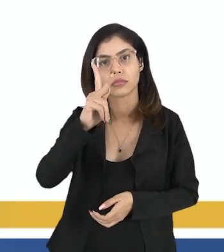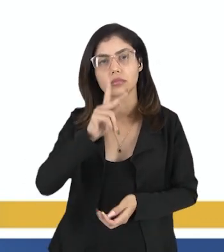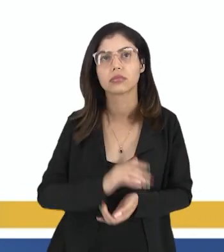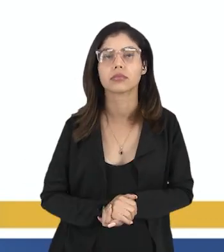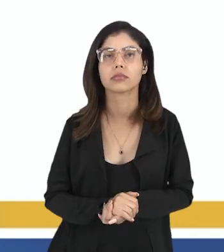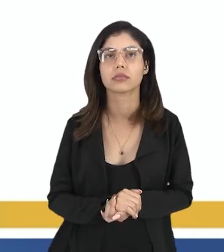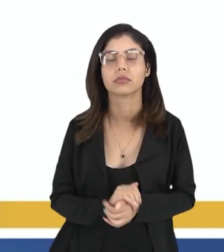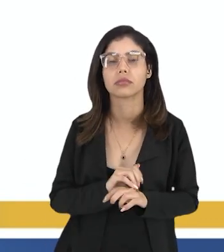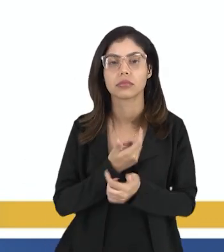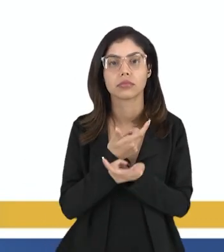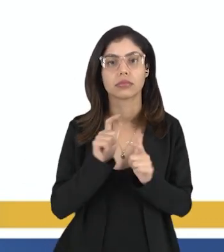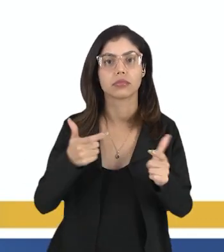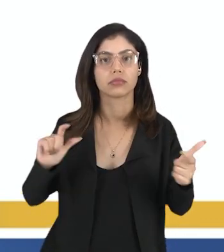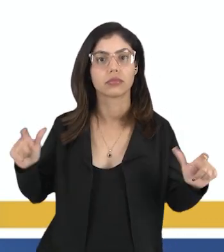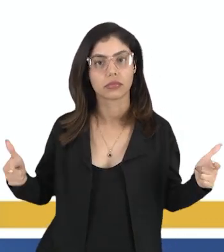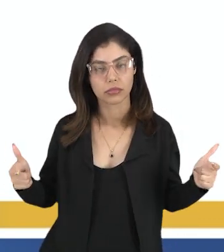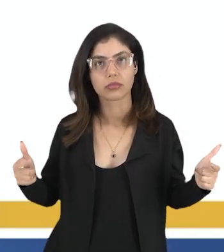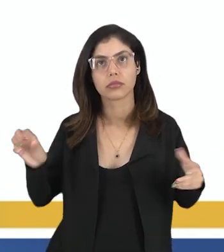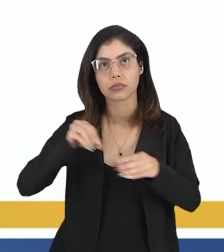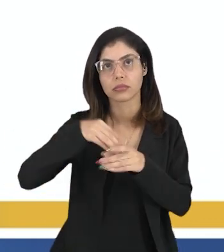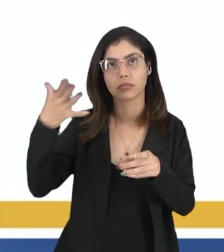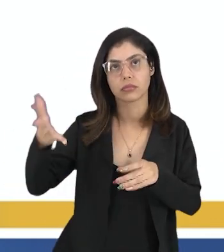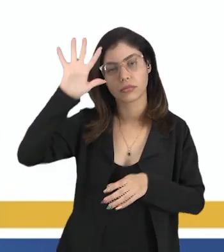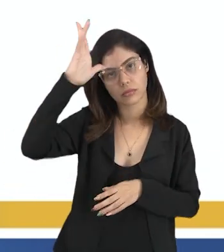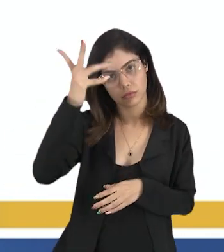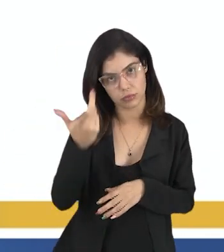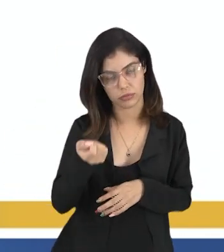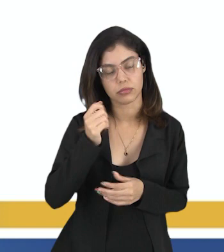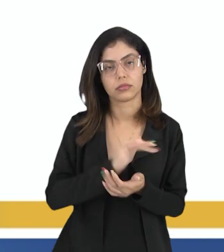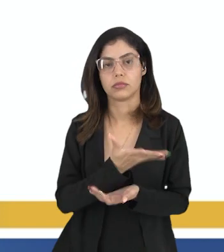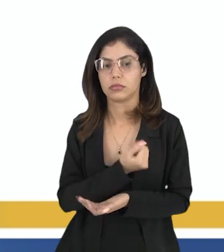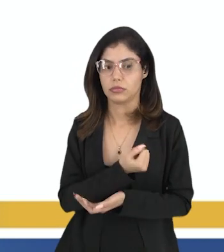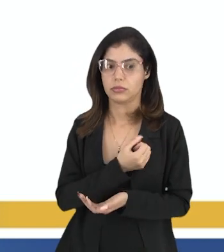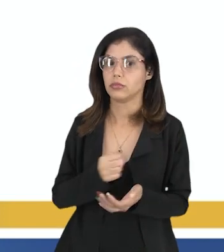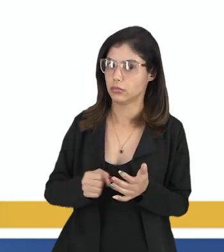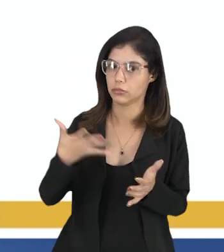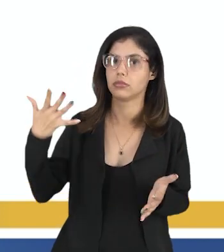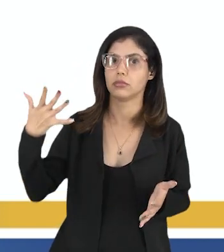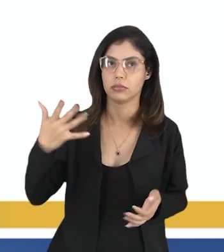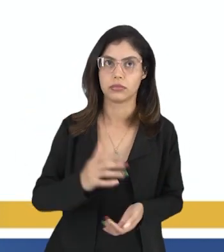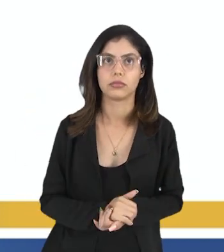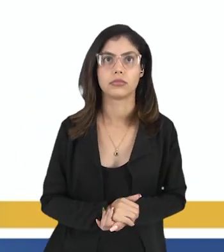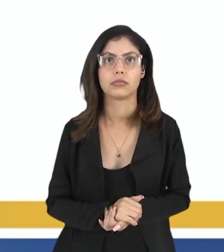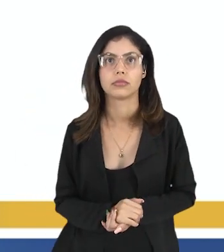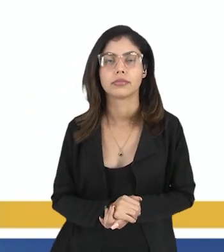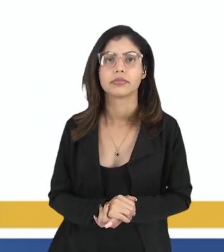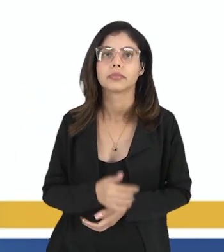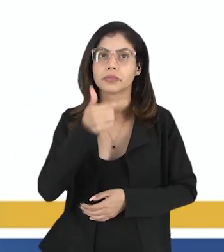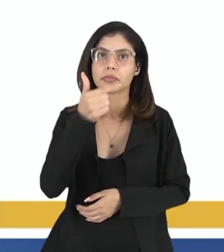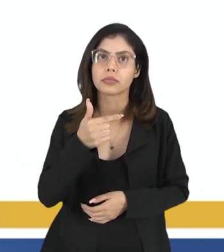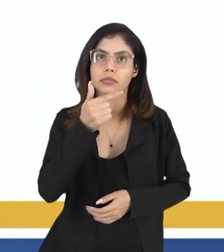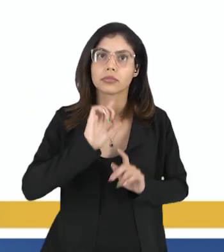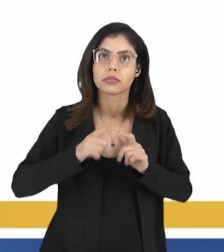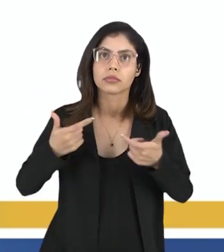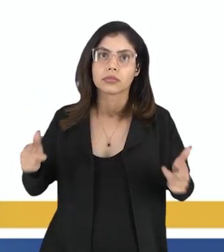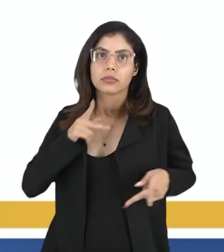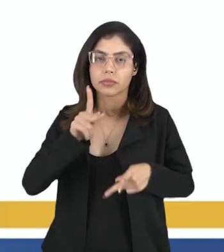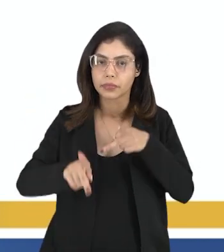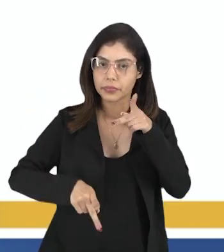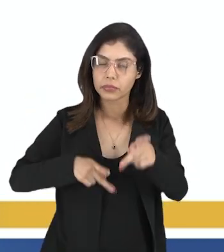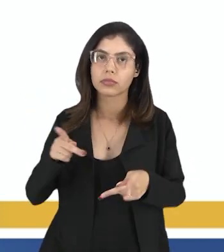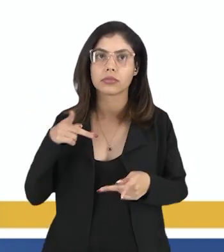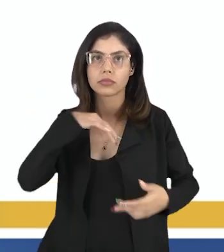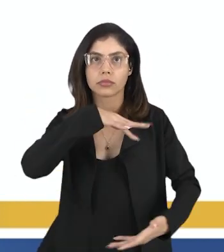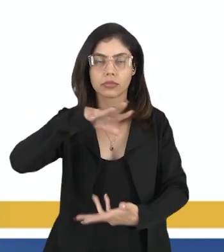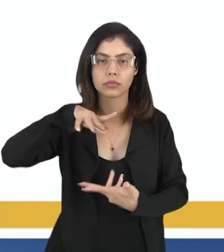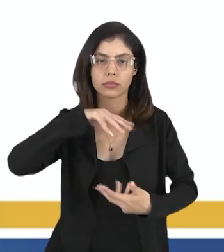maior população negra fora da África, É um número bem significativo. E a segunda maior população